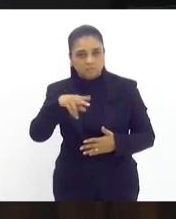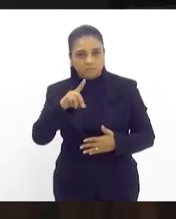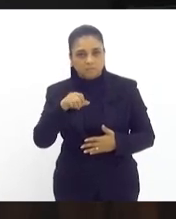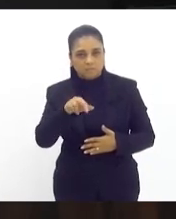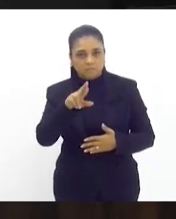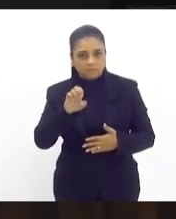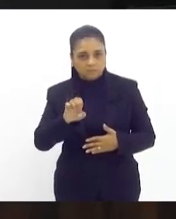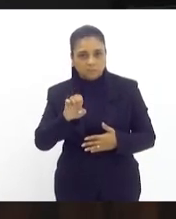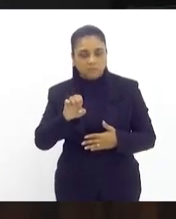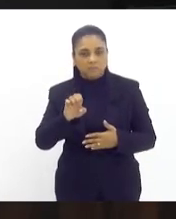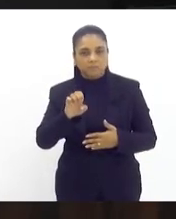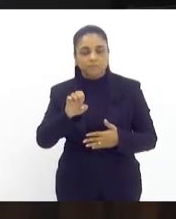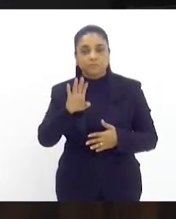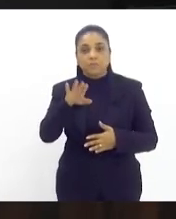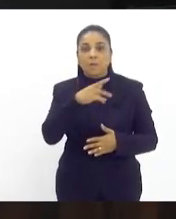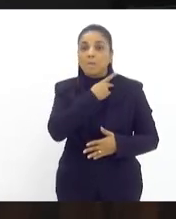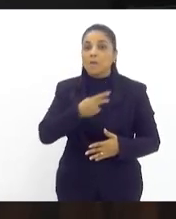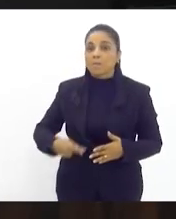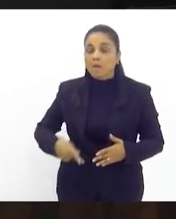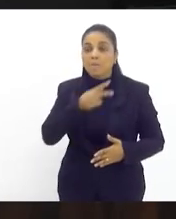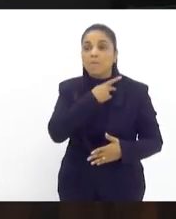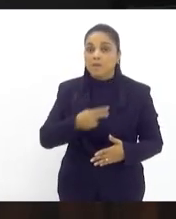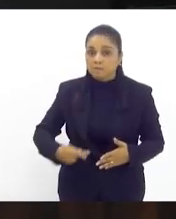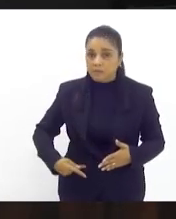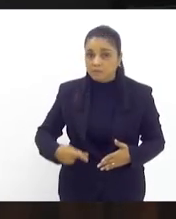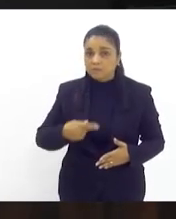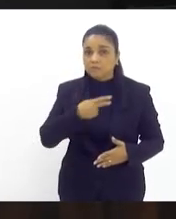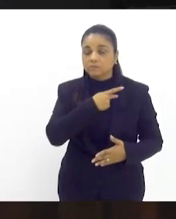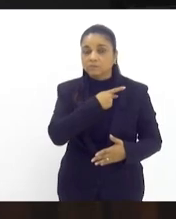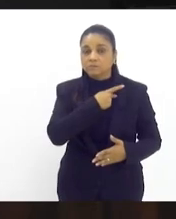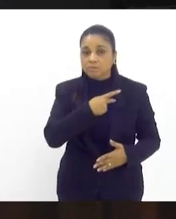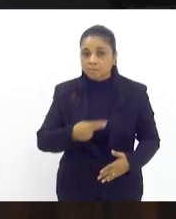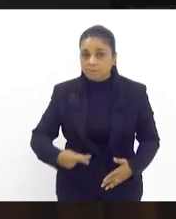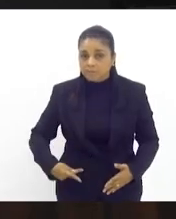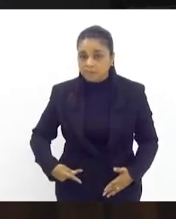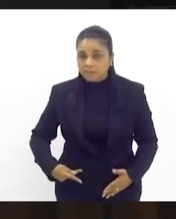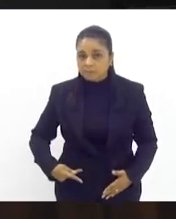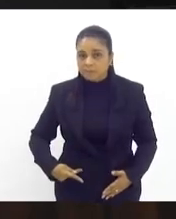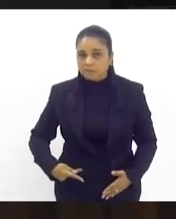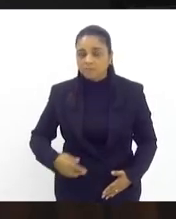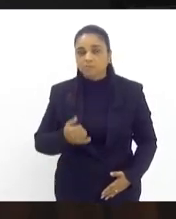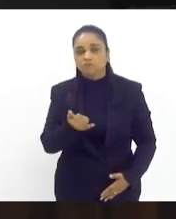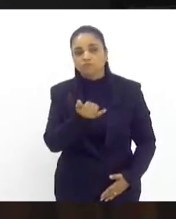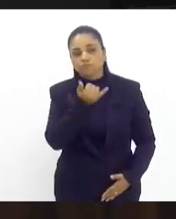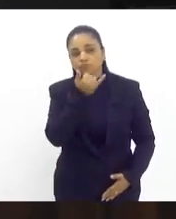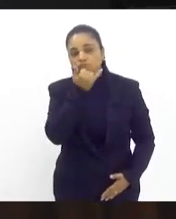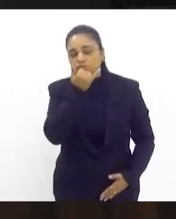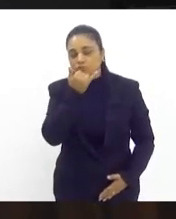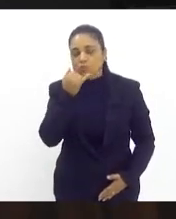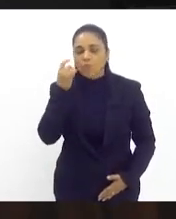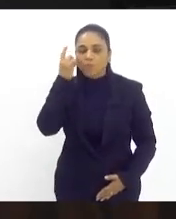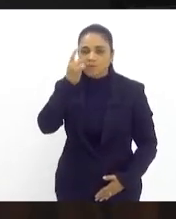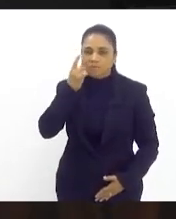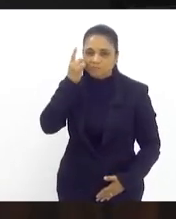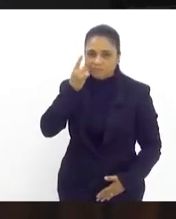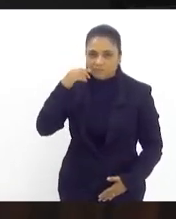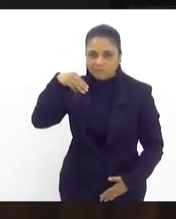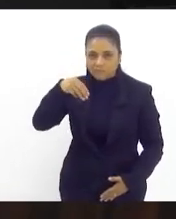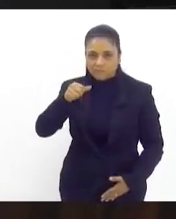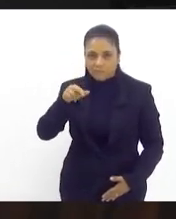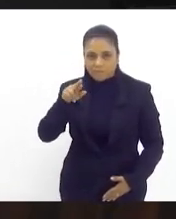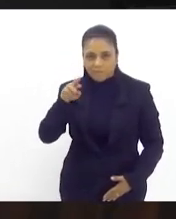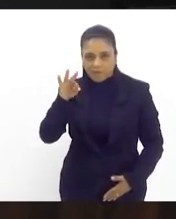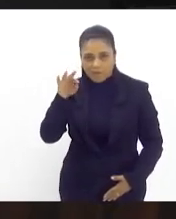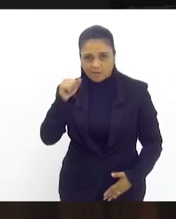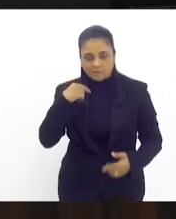transição a presidente perdão deputada para discutir para